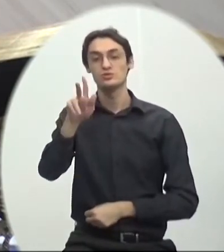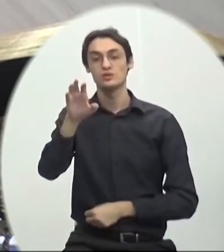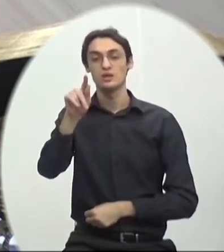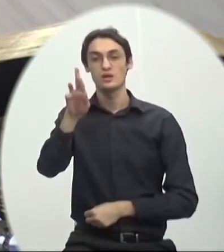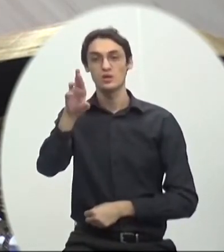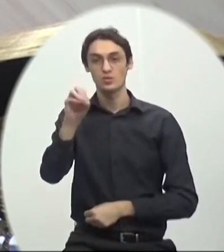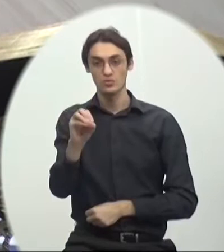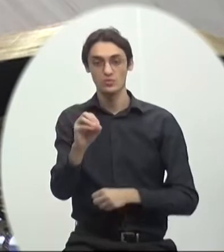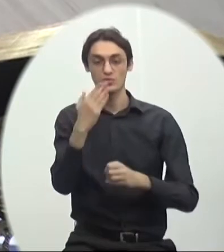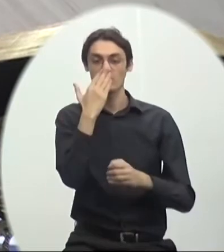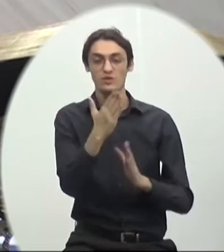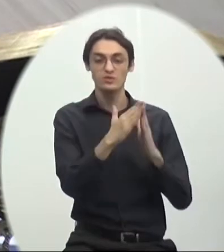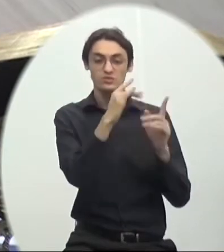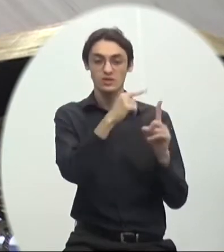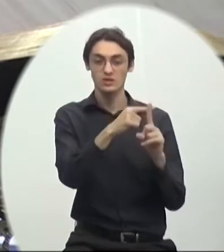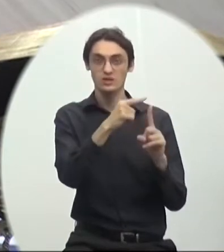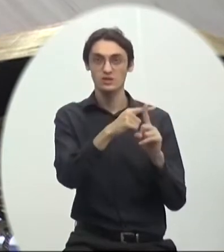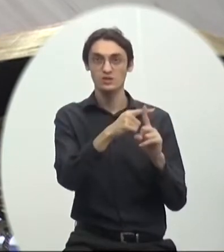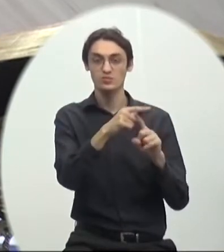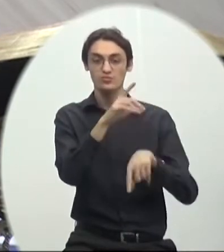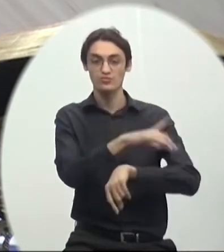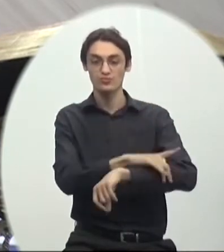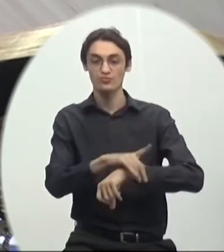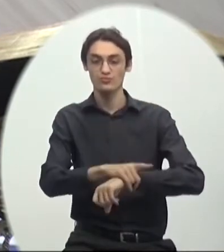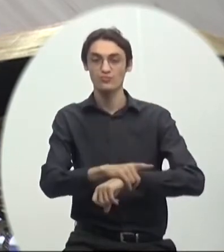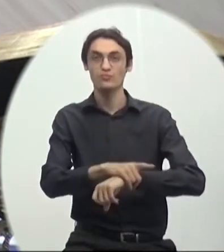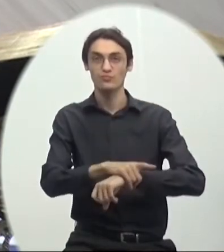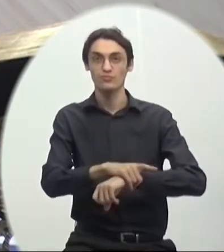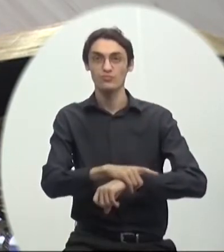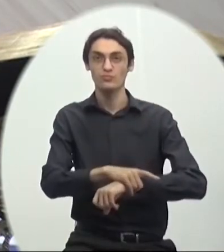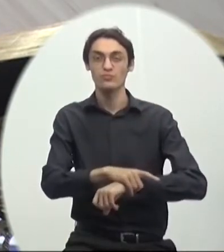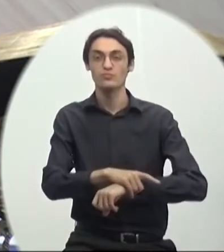Igreja Deus e Amor, nas proximidades da Casa